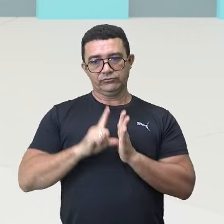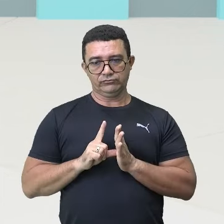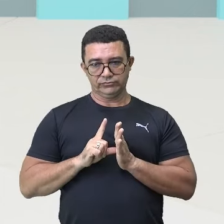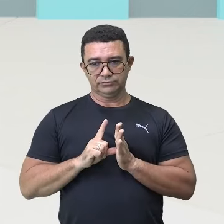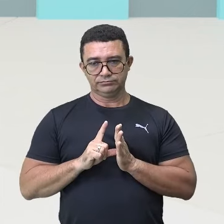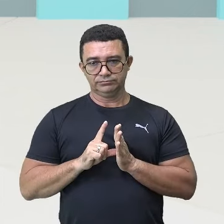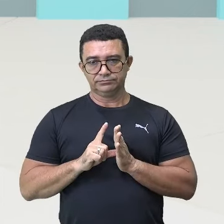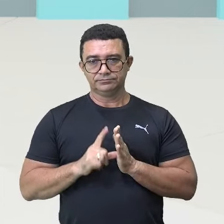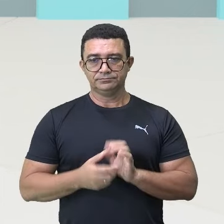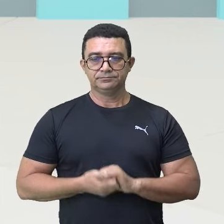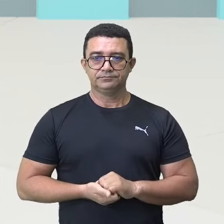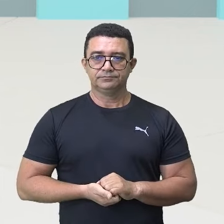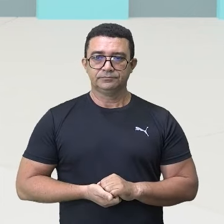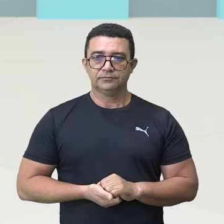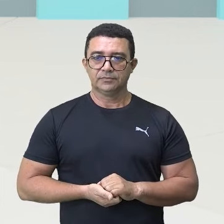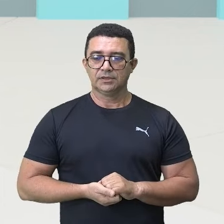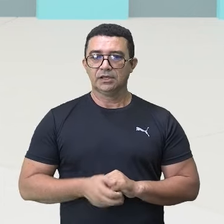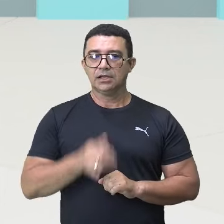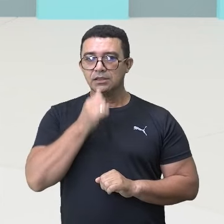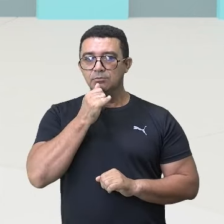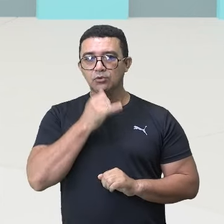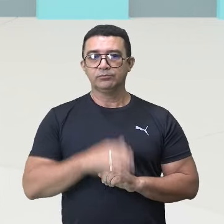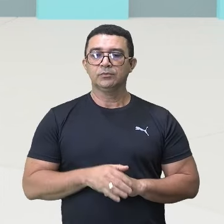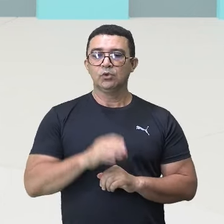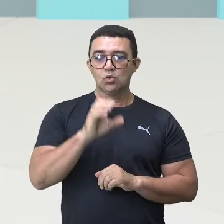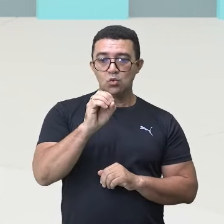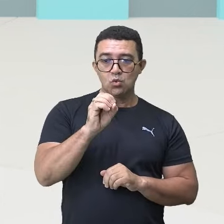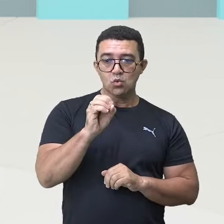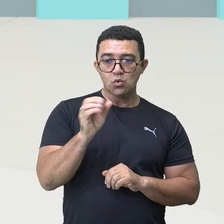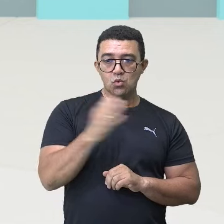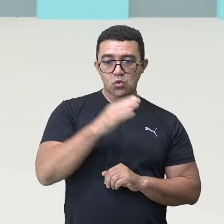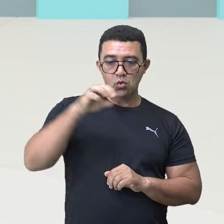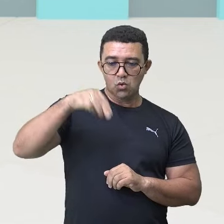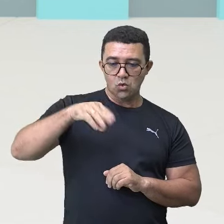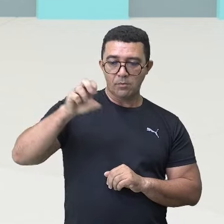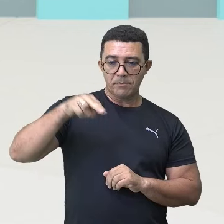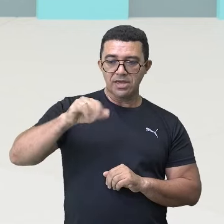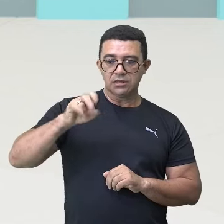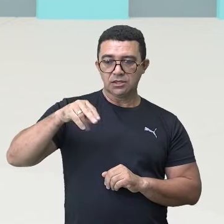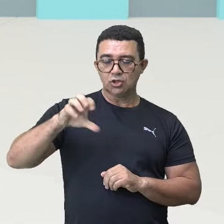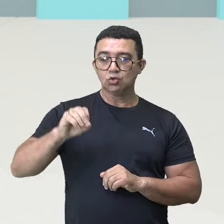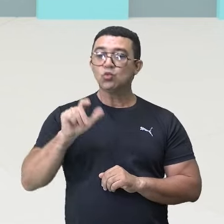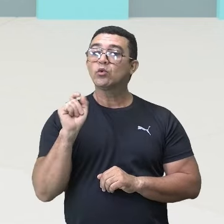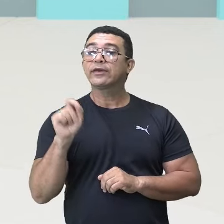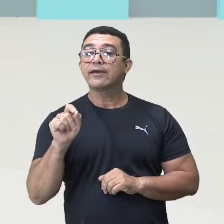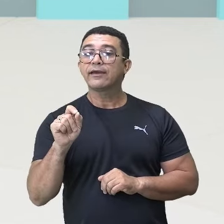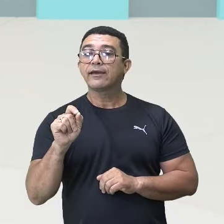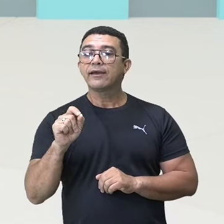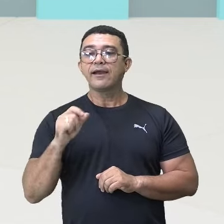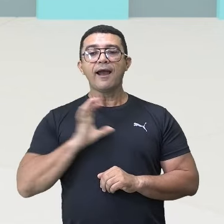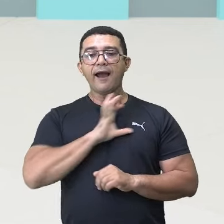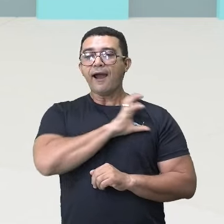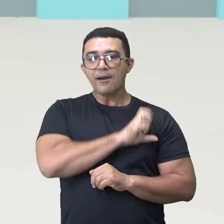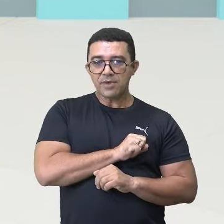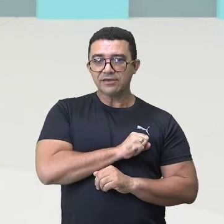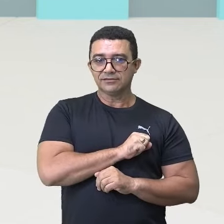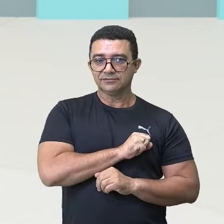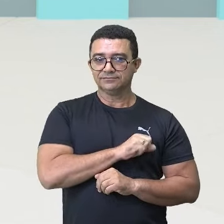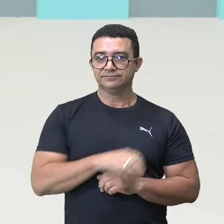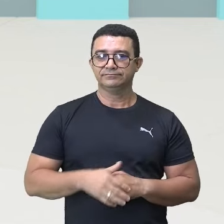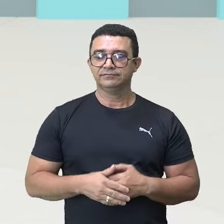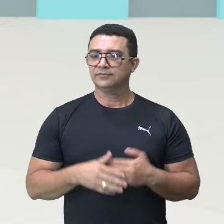termo anterior é o caso aí ó o menino que amei estou substituindo estou retomando e é o mesmo